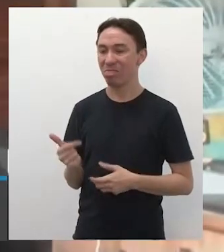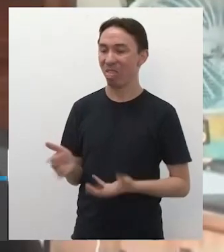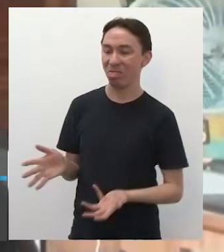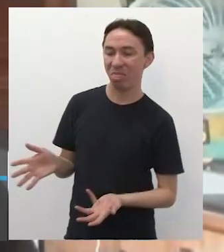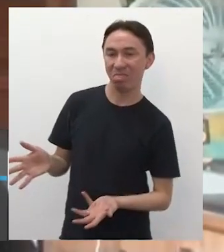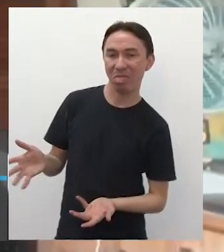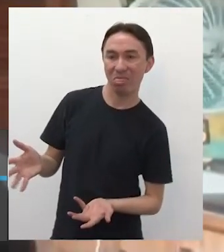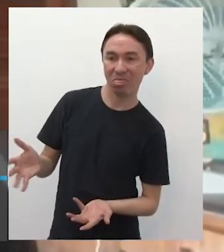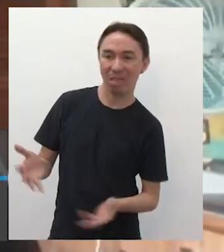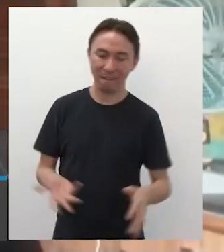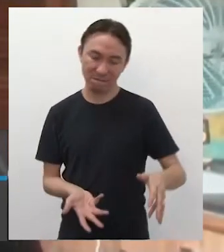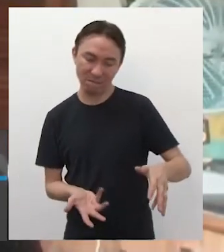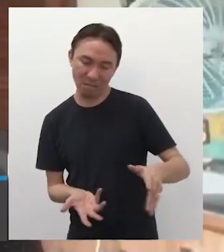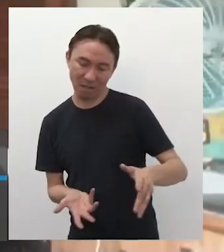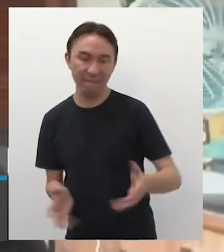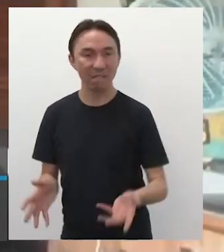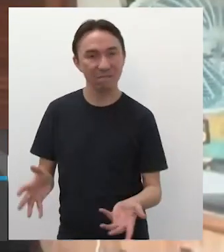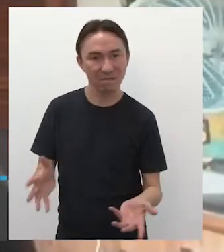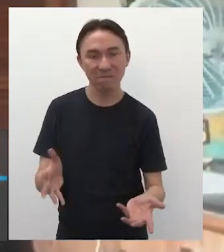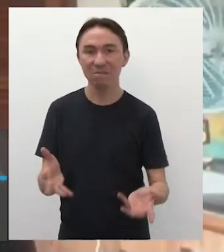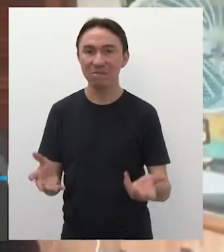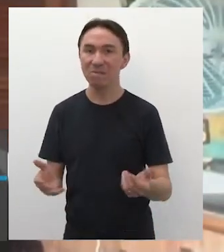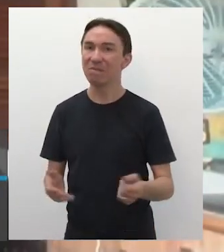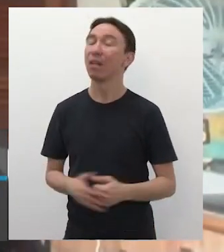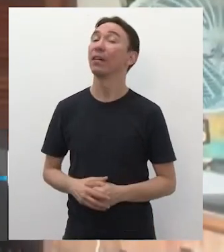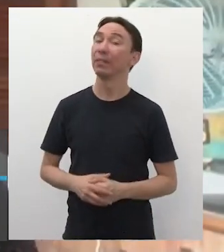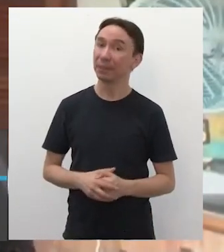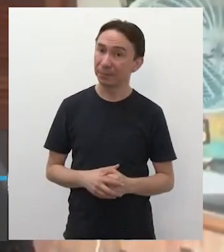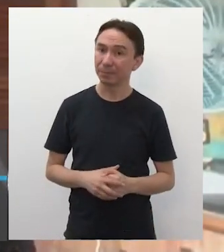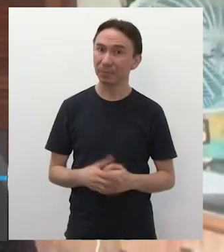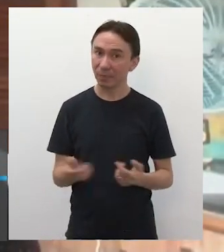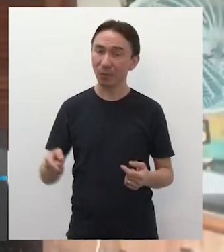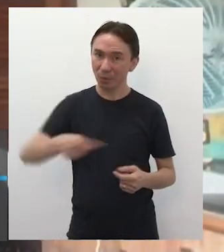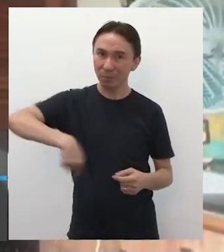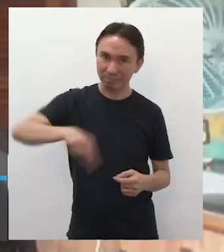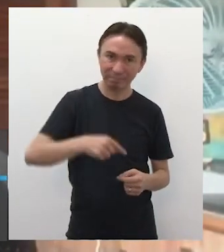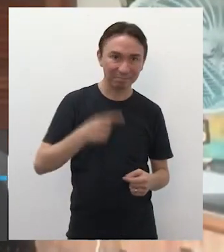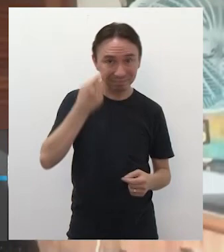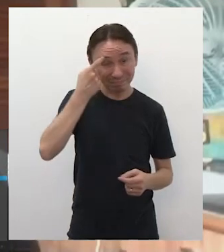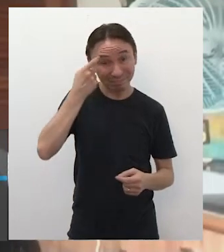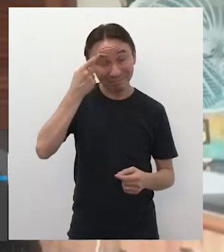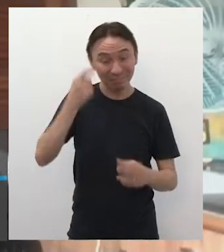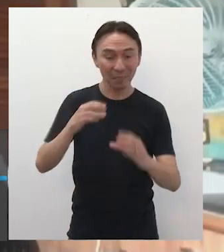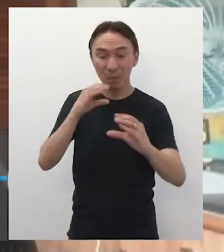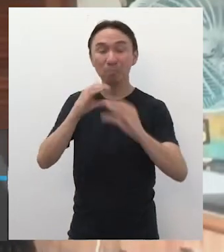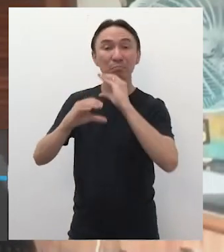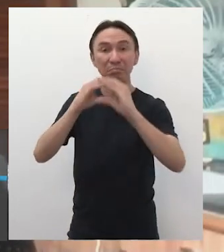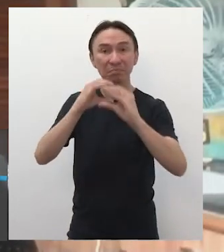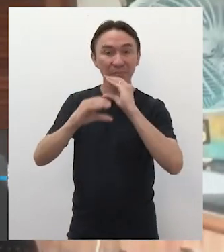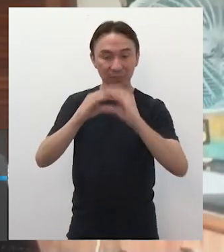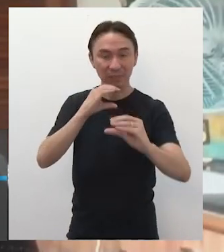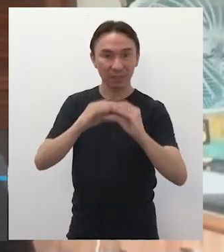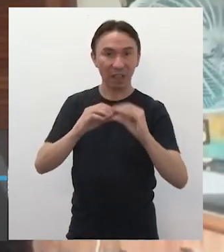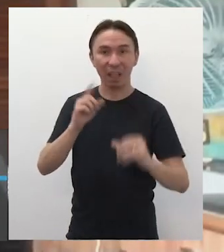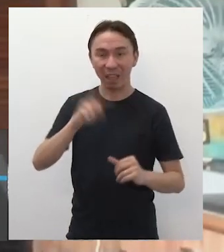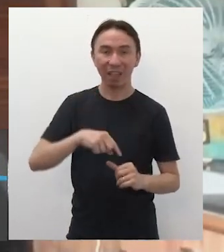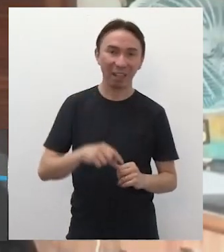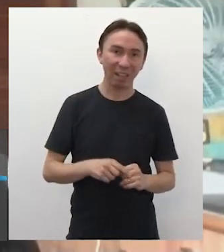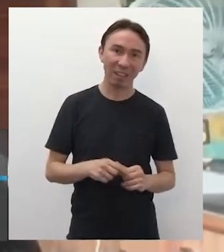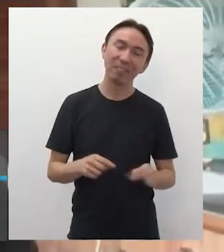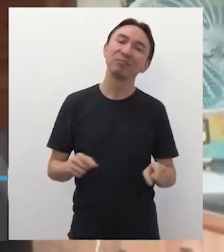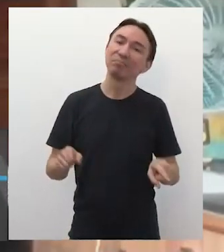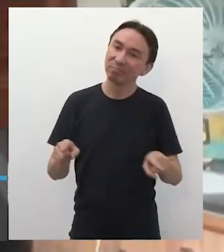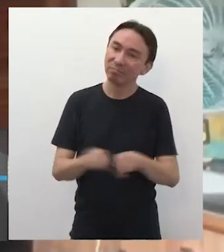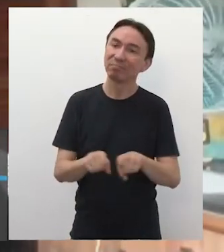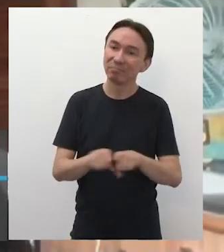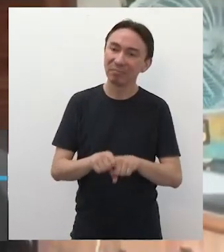da comunicação, dentre os diferentes perfis da comunicação, existe um que chama-se perfil manipulativo. Então, a bajulação está